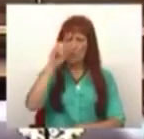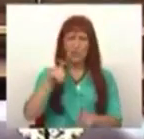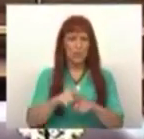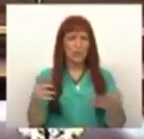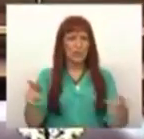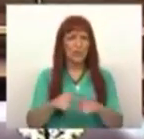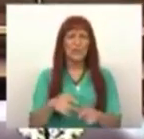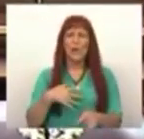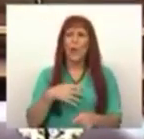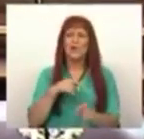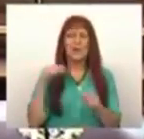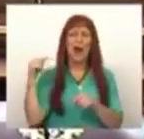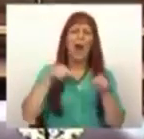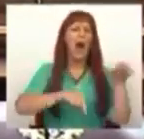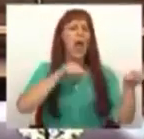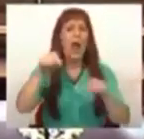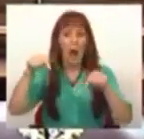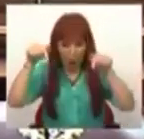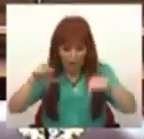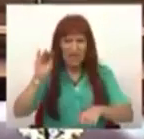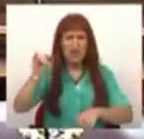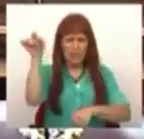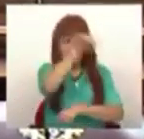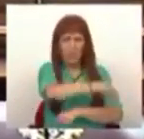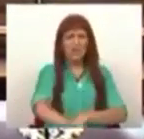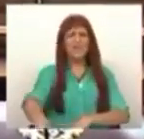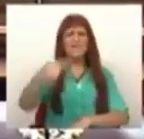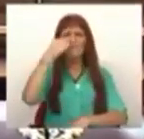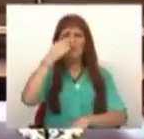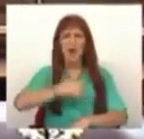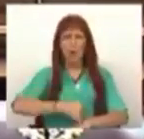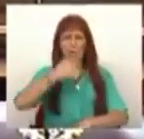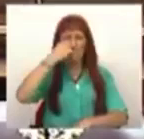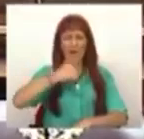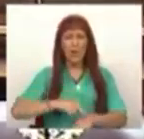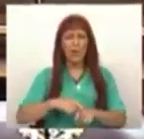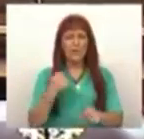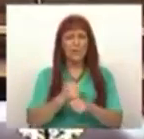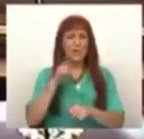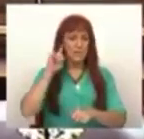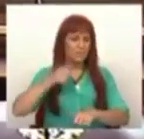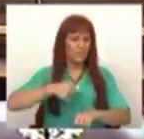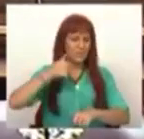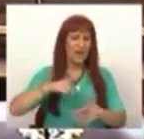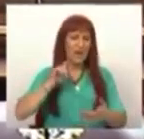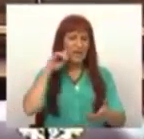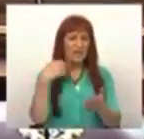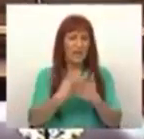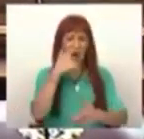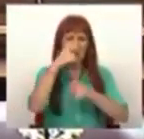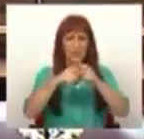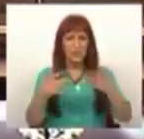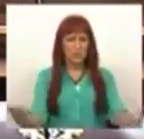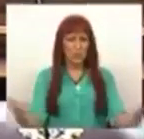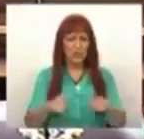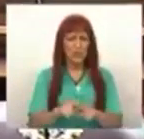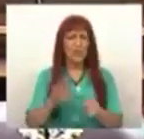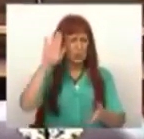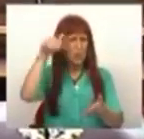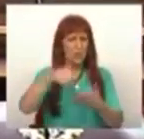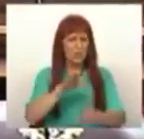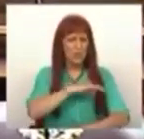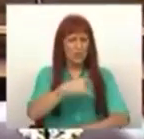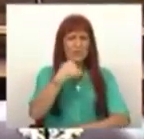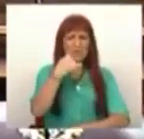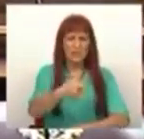gosta de se meter ou não é chamado, aqui era chamado e falhou. Falhou na função essencial, a garantia da segurança das pessoas. Vou concluir, Sr.